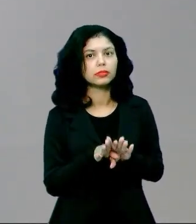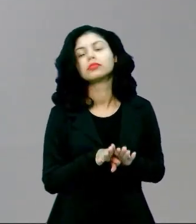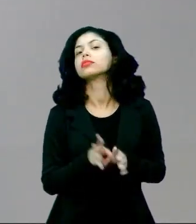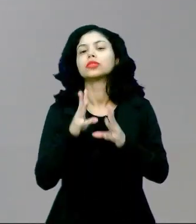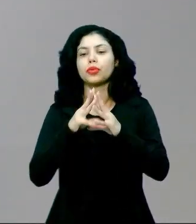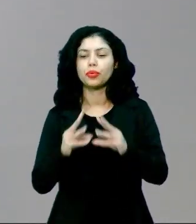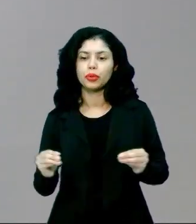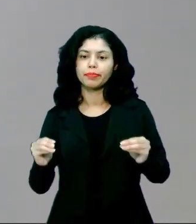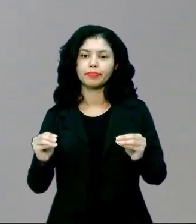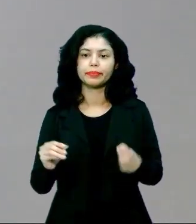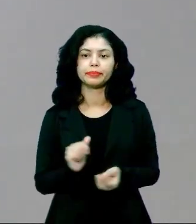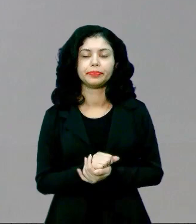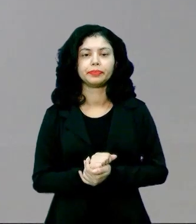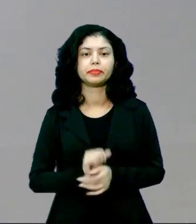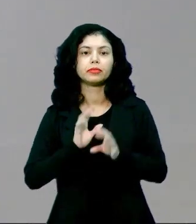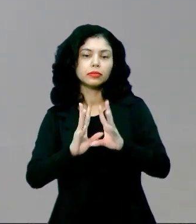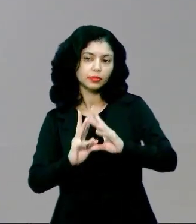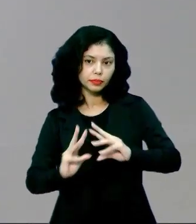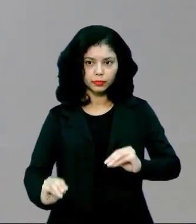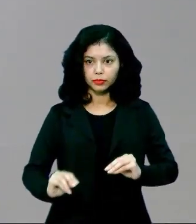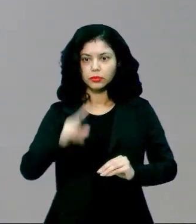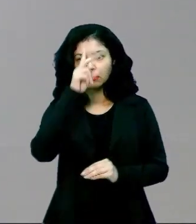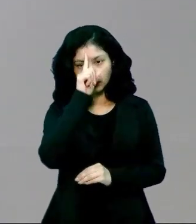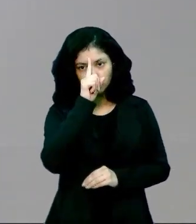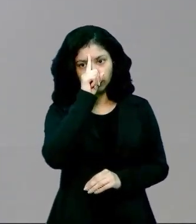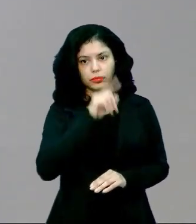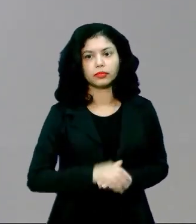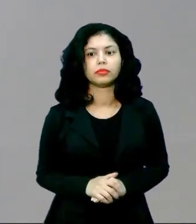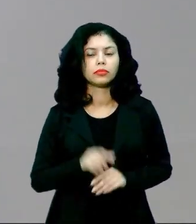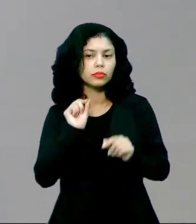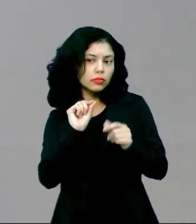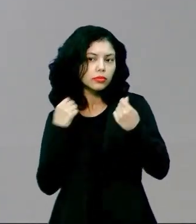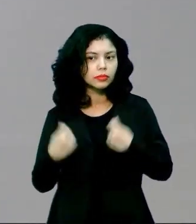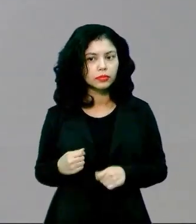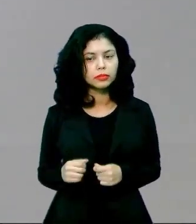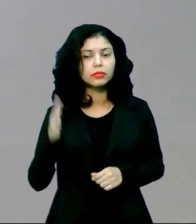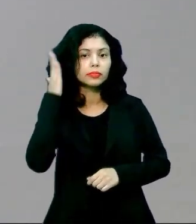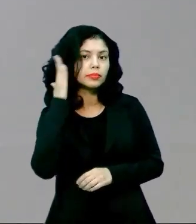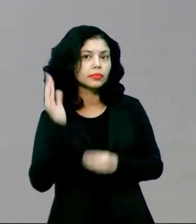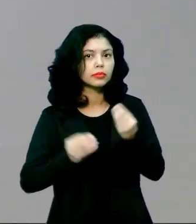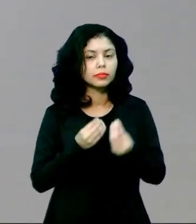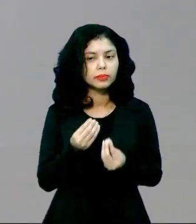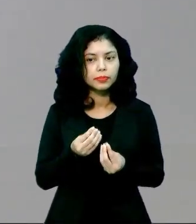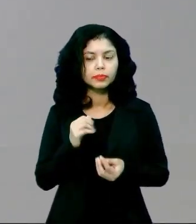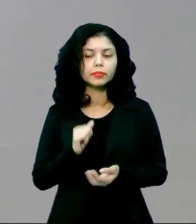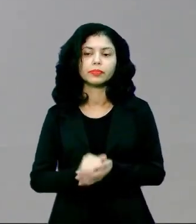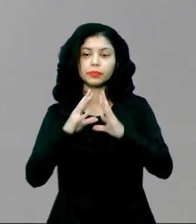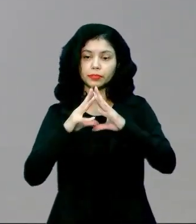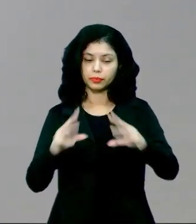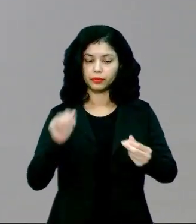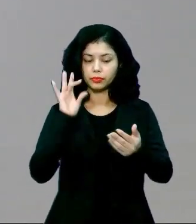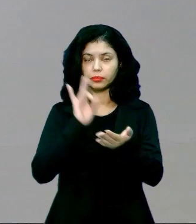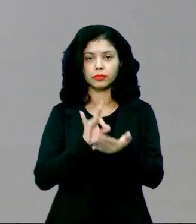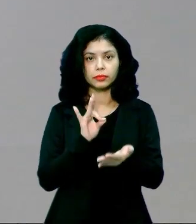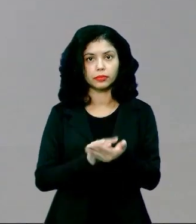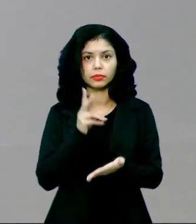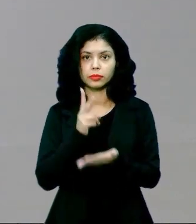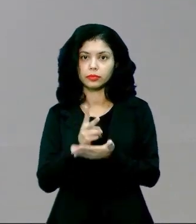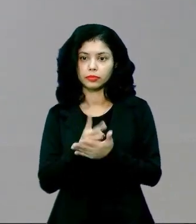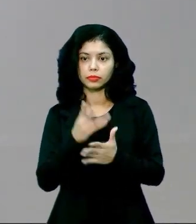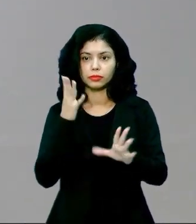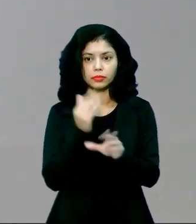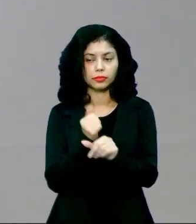a diluição desse suco. E essa diluição a gente faz todos os dias. O que eu preciso entender sobre diluição? Diluição, na verdade, é